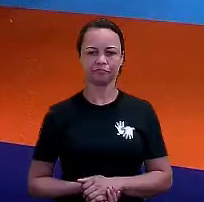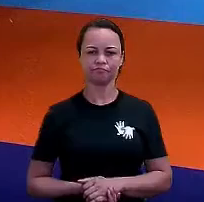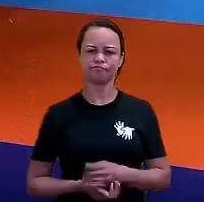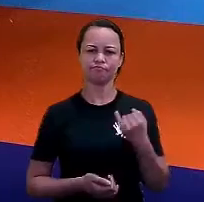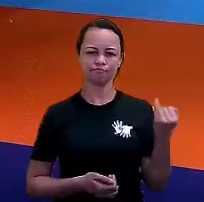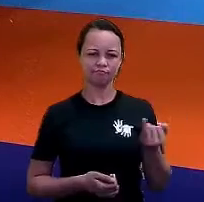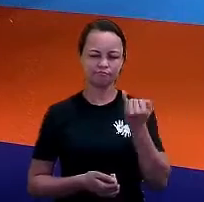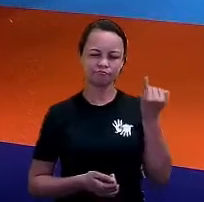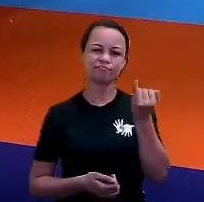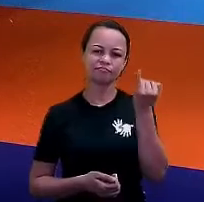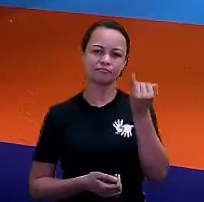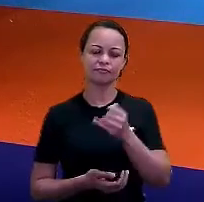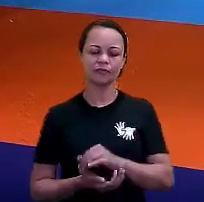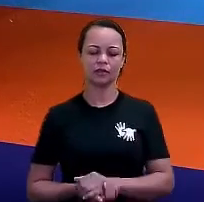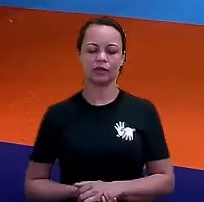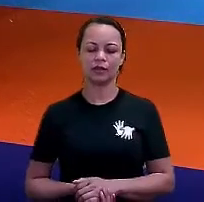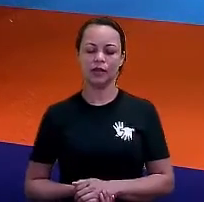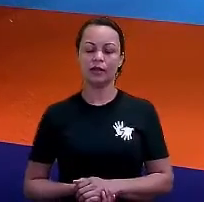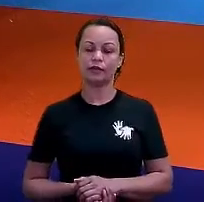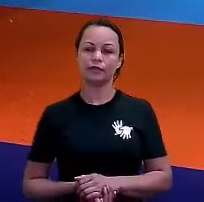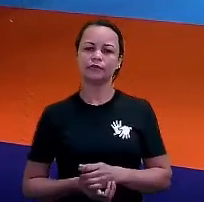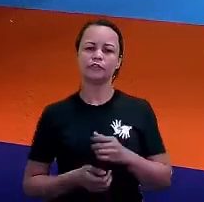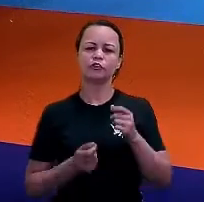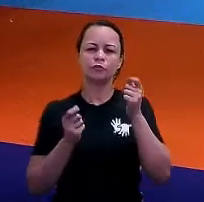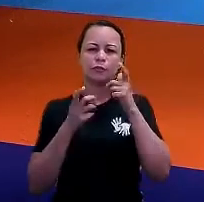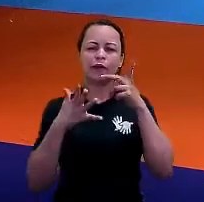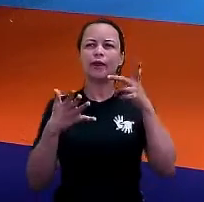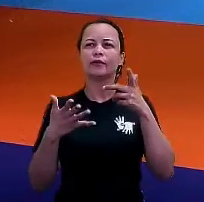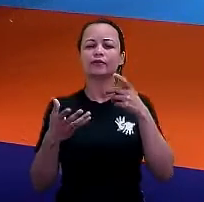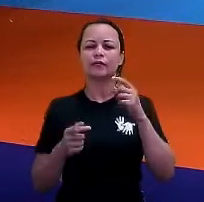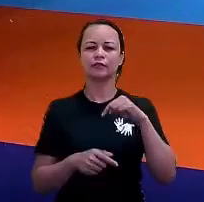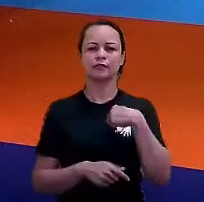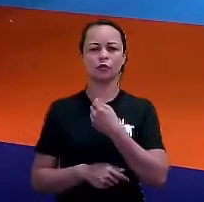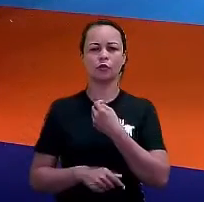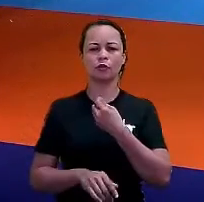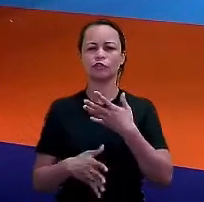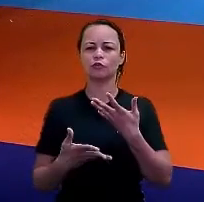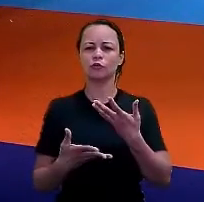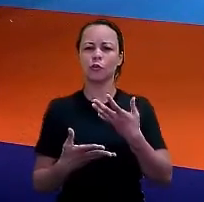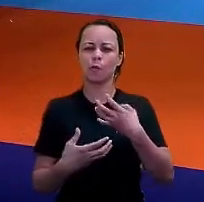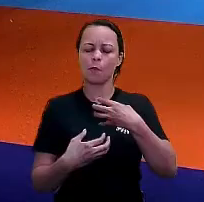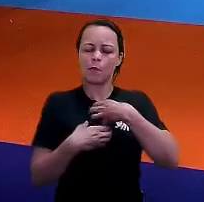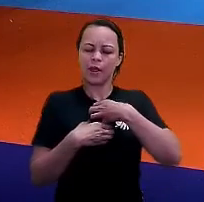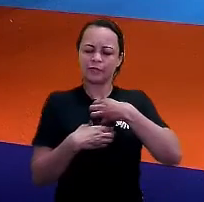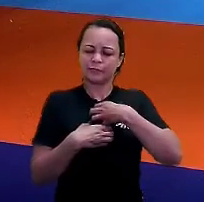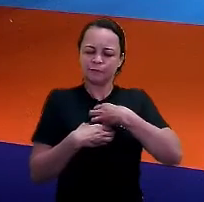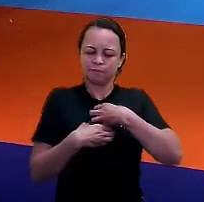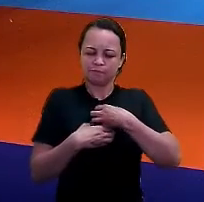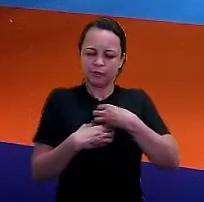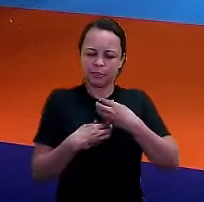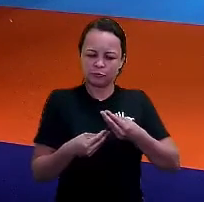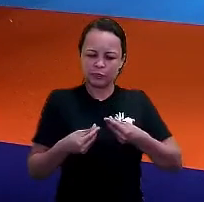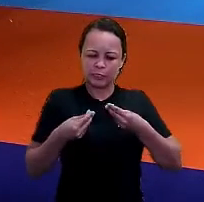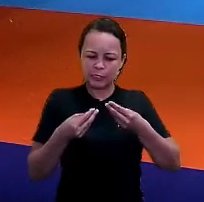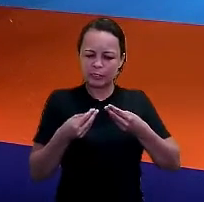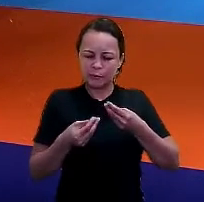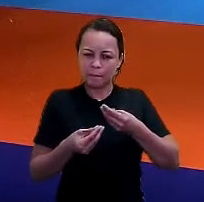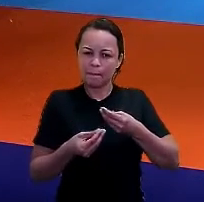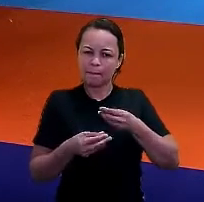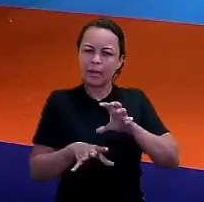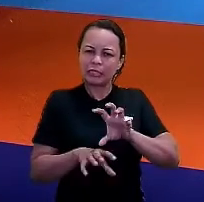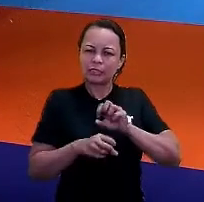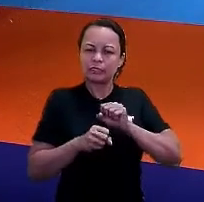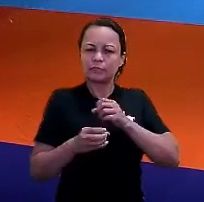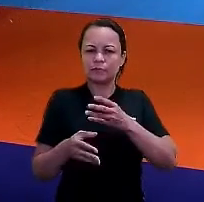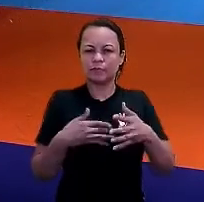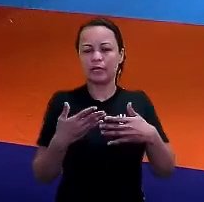sabe? Porque desperta na gente um sentimento de pertencimento, de orgulho mesmo, de ser